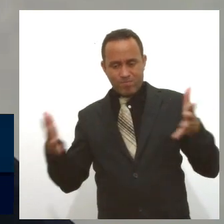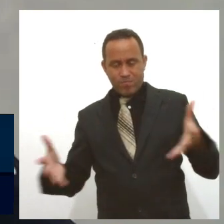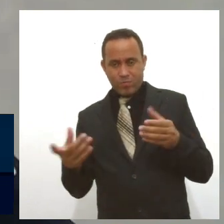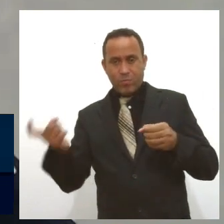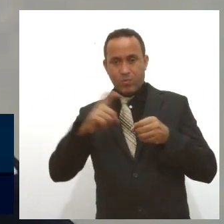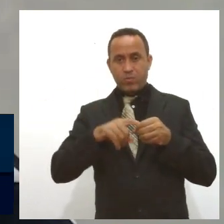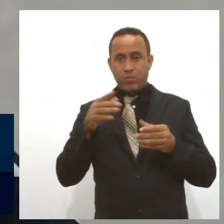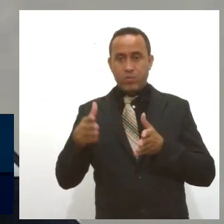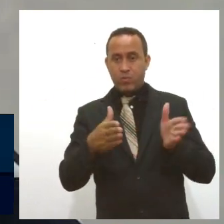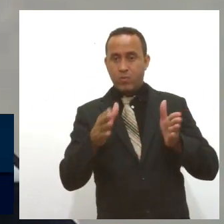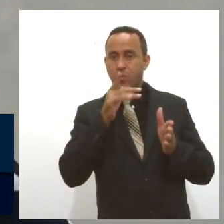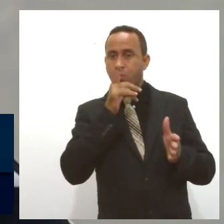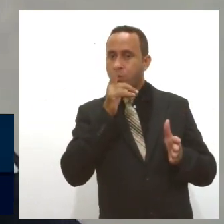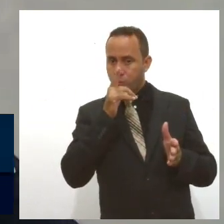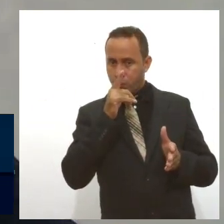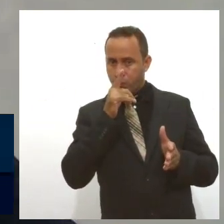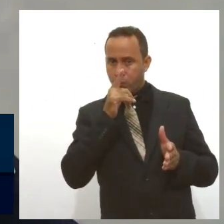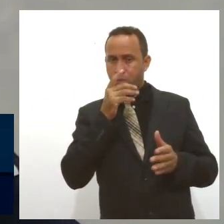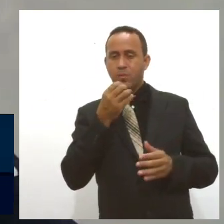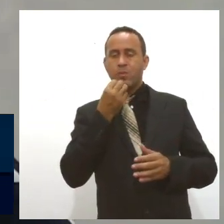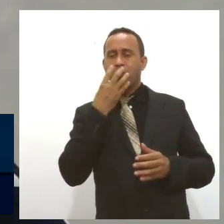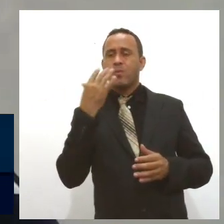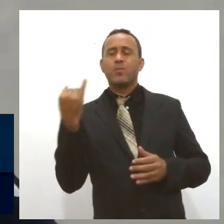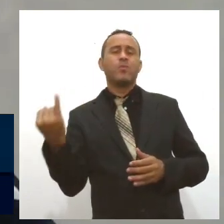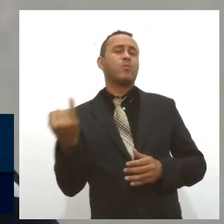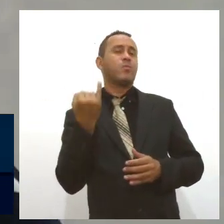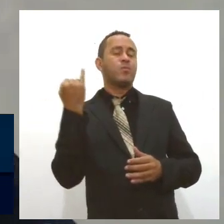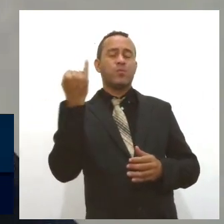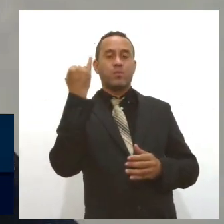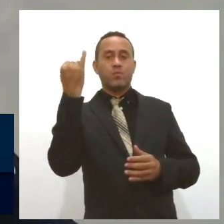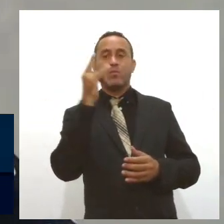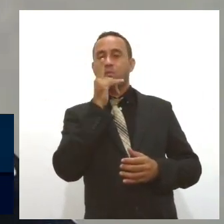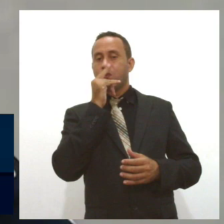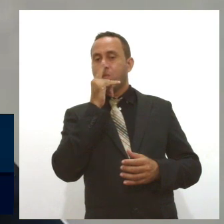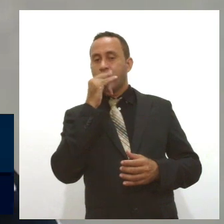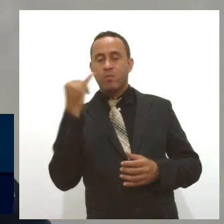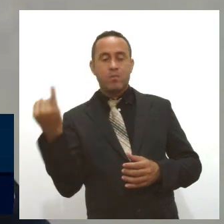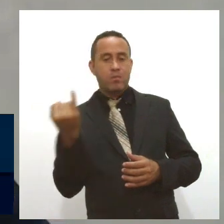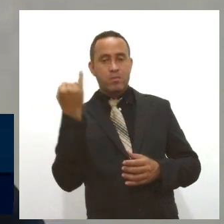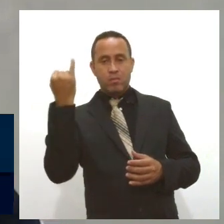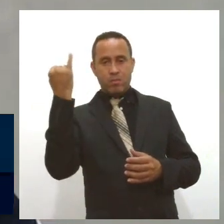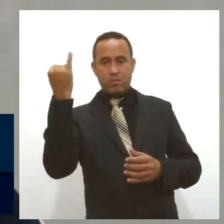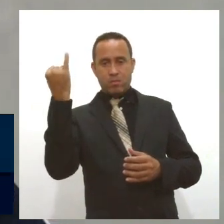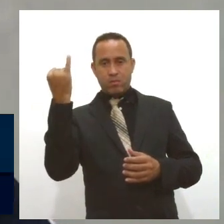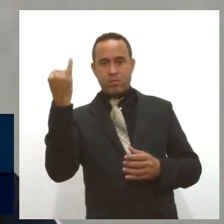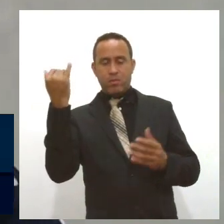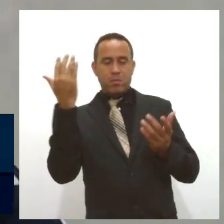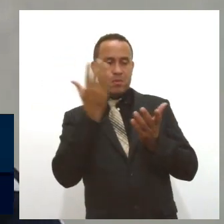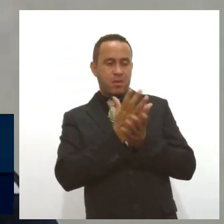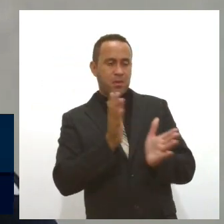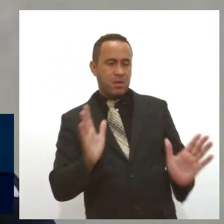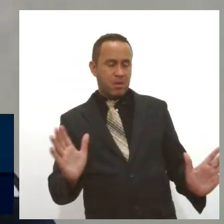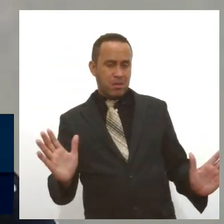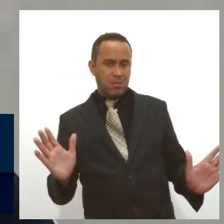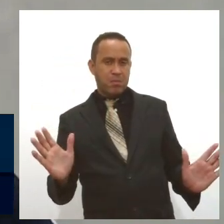rio, porque era um manancial tão importante e, de repente, foram